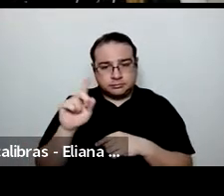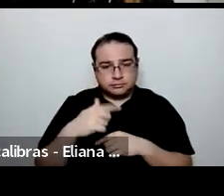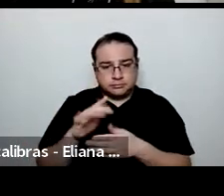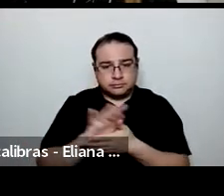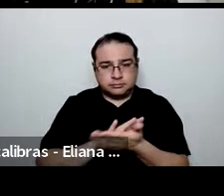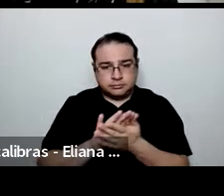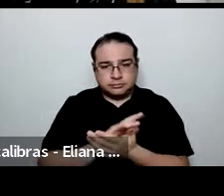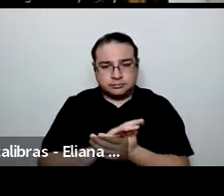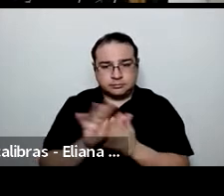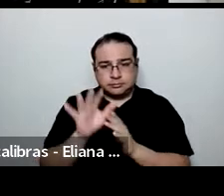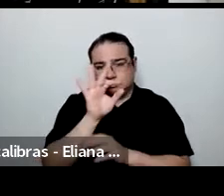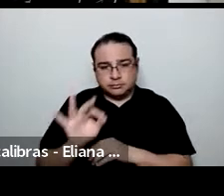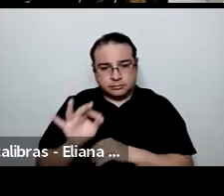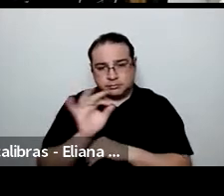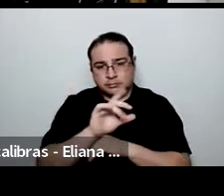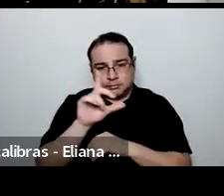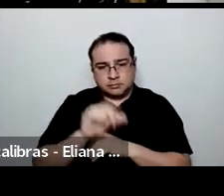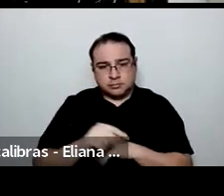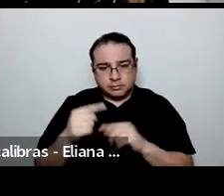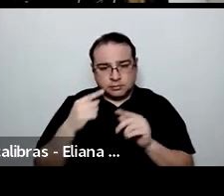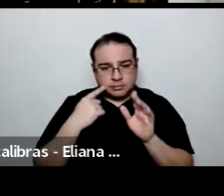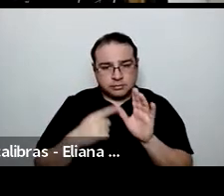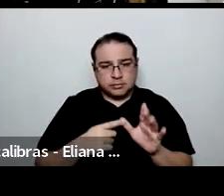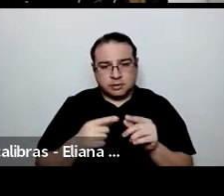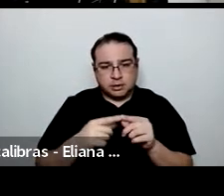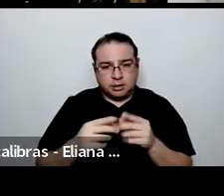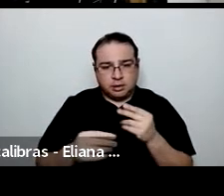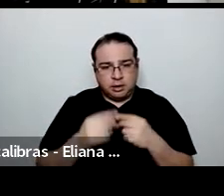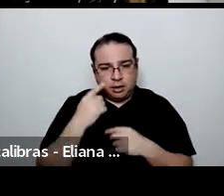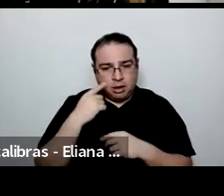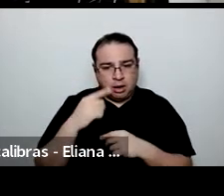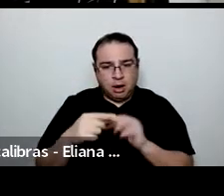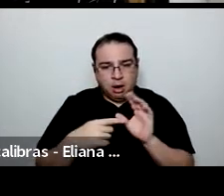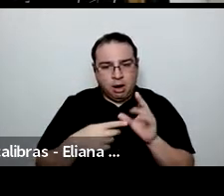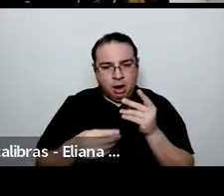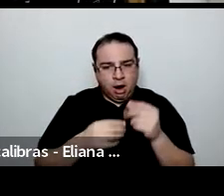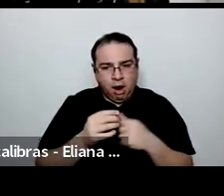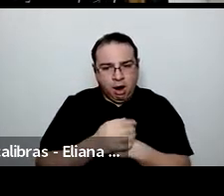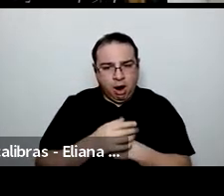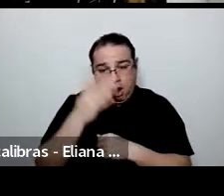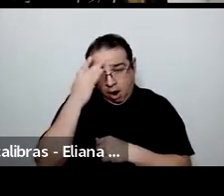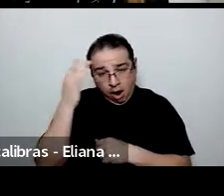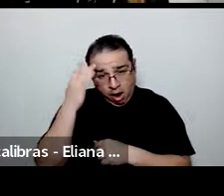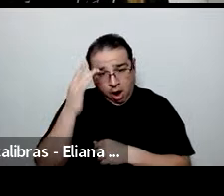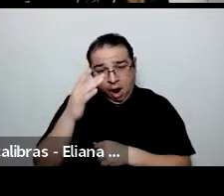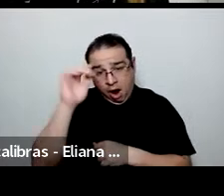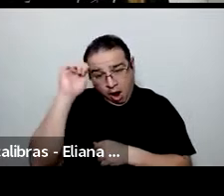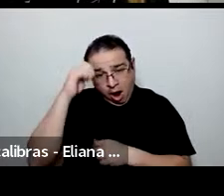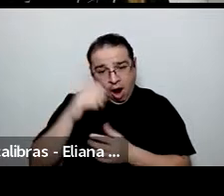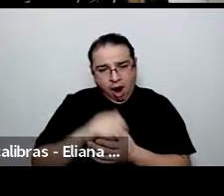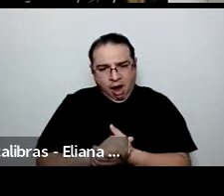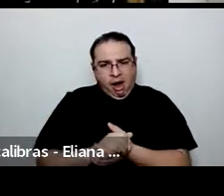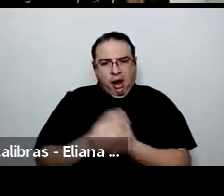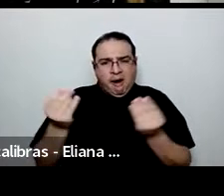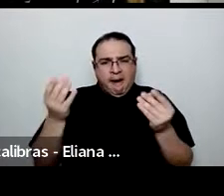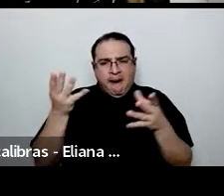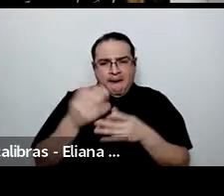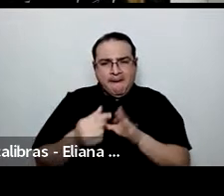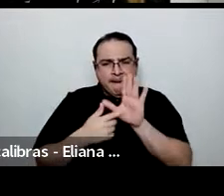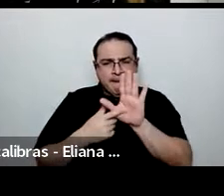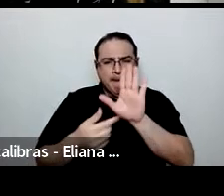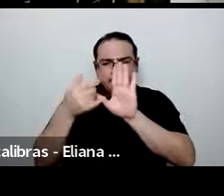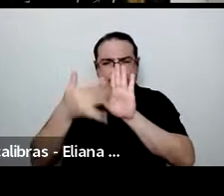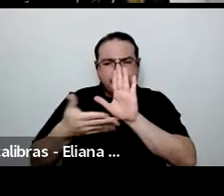aplicação principal mínimo dos recursos do fundo partidário nas candidaturas pessoas negras vamos ao primeiro